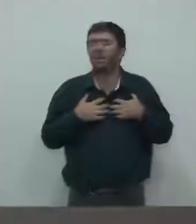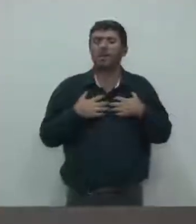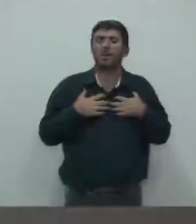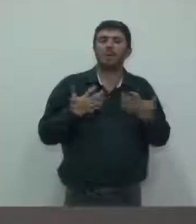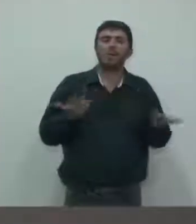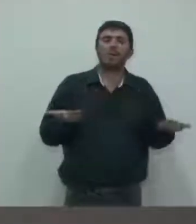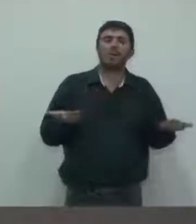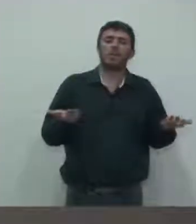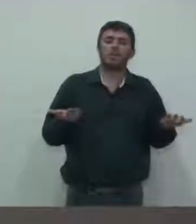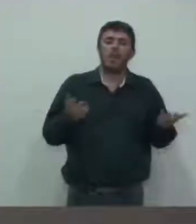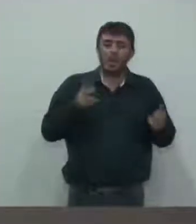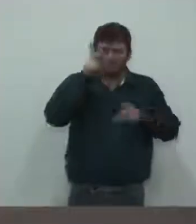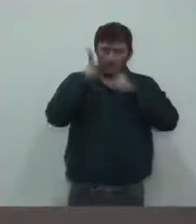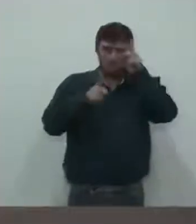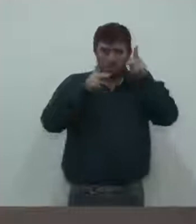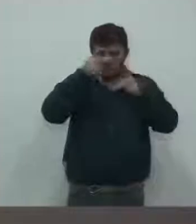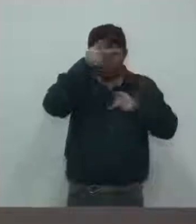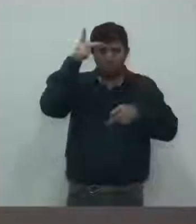exemplo?